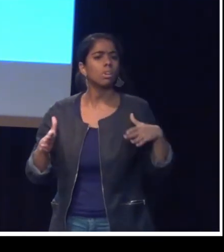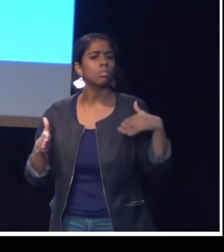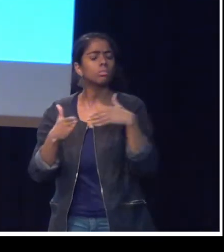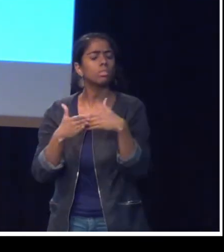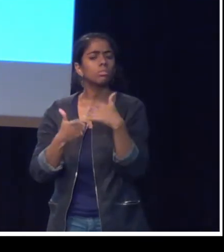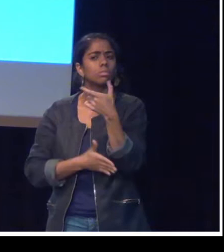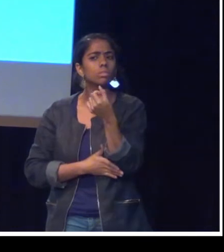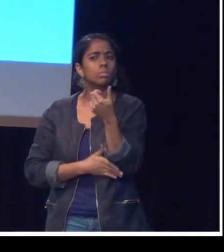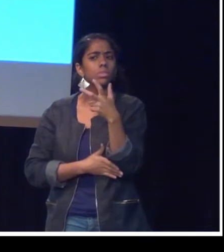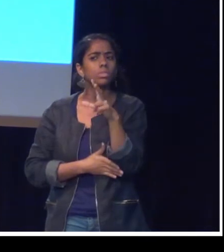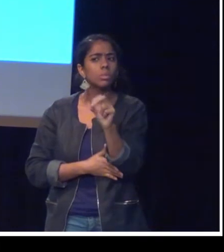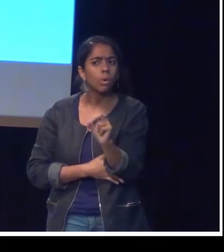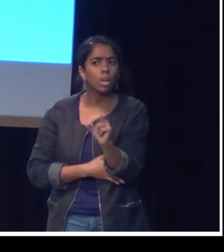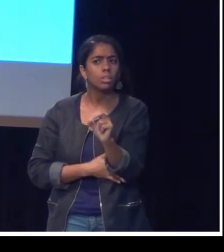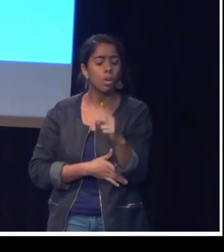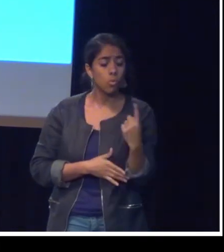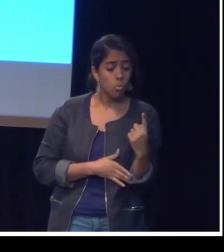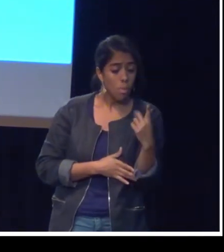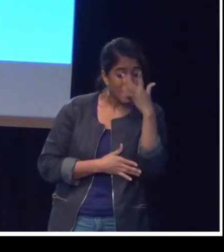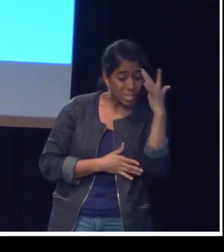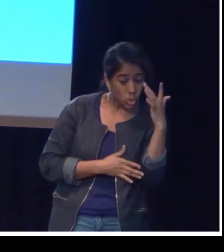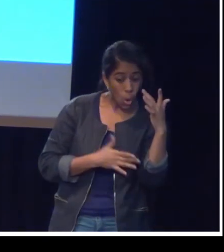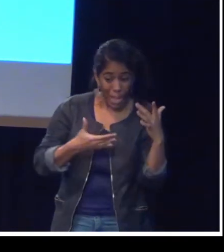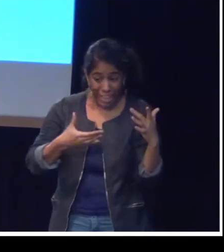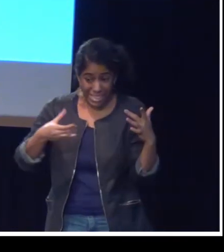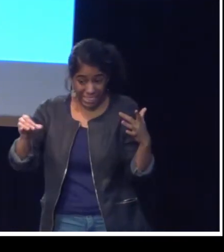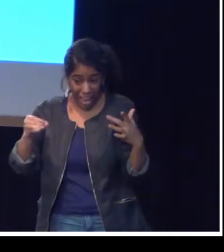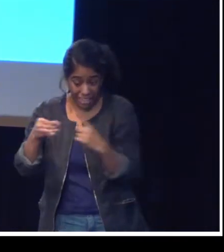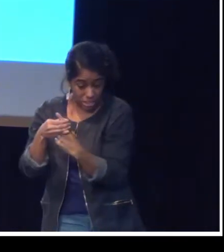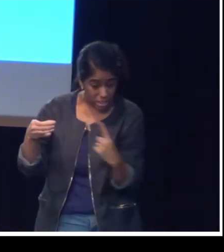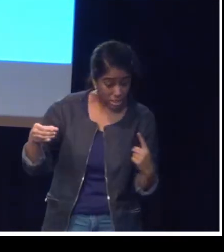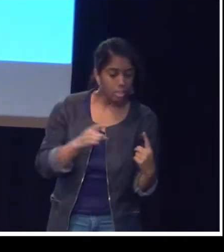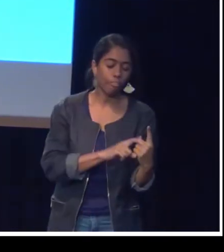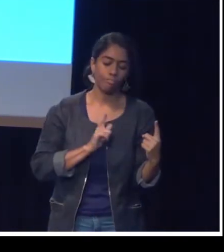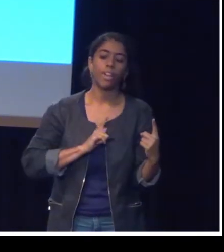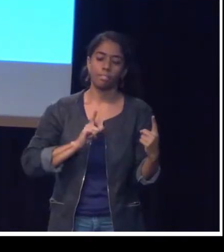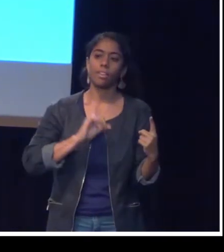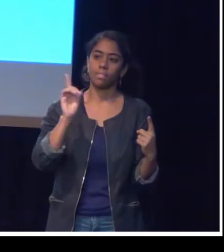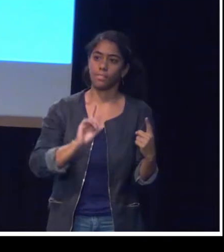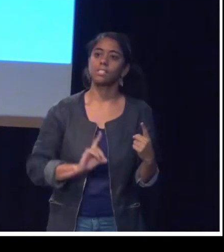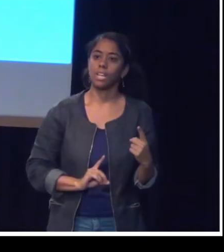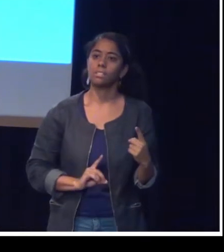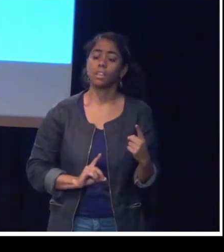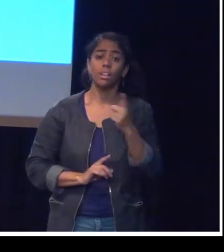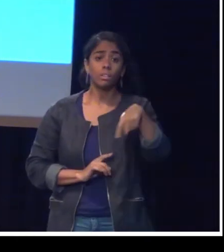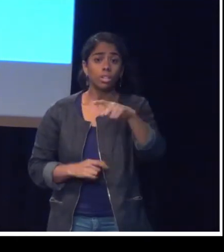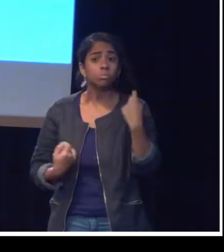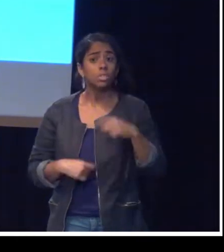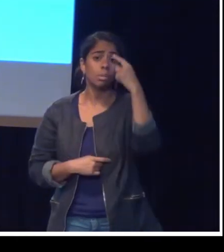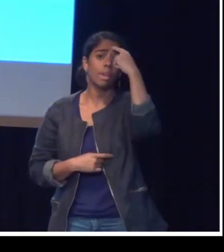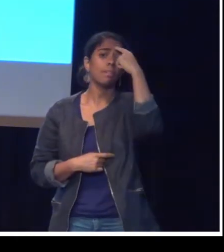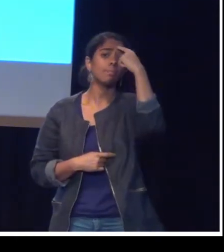10 indivíduos terão perda auditiva incapacitante. Eu acho que a gente precisa pensar nesses dados estatísticos,